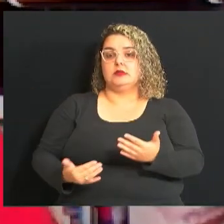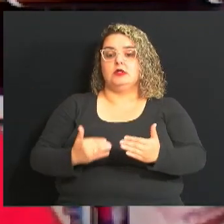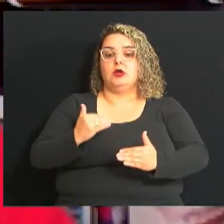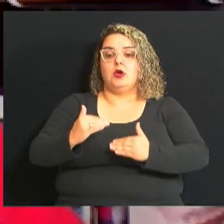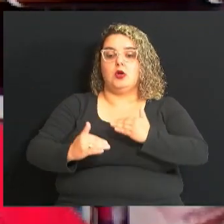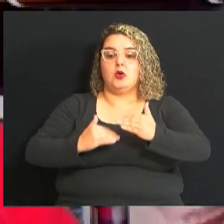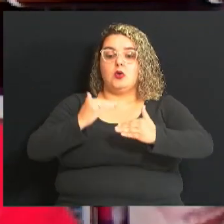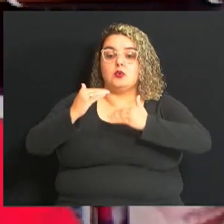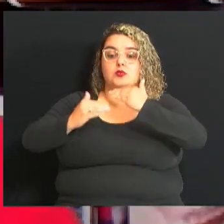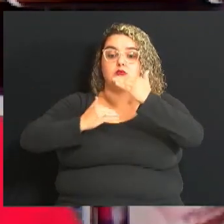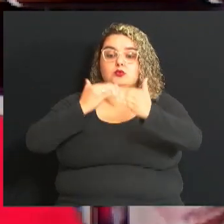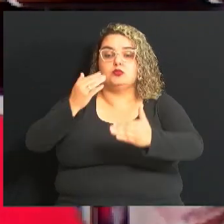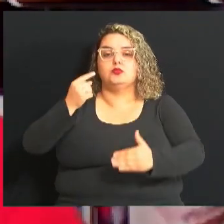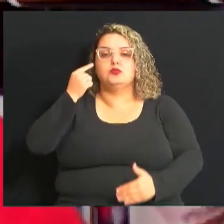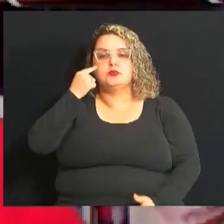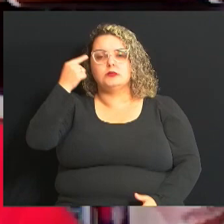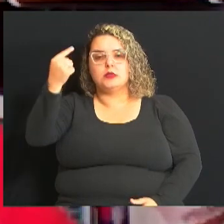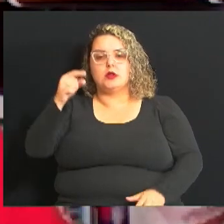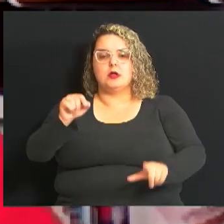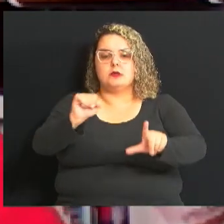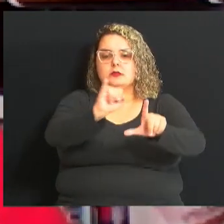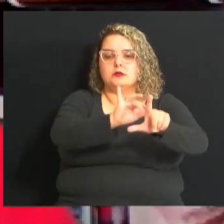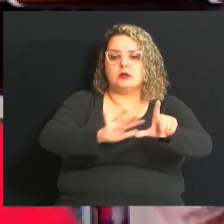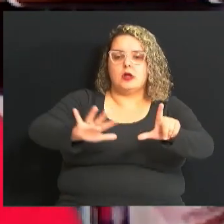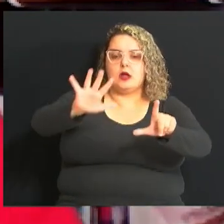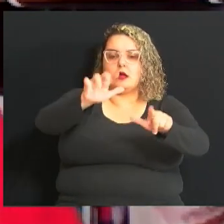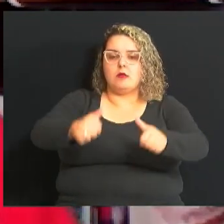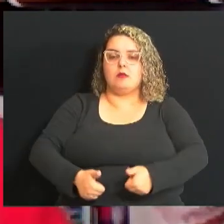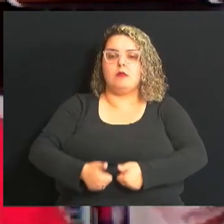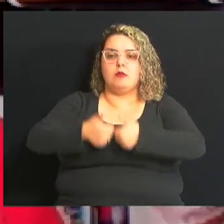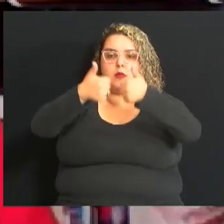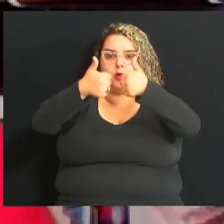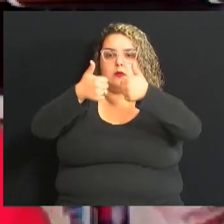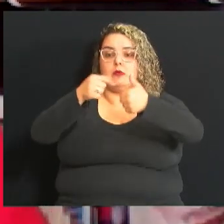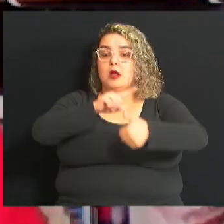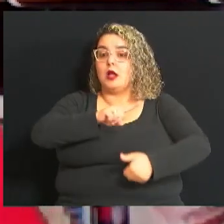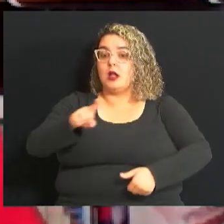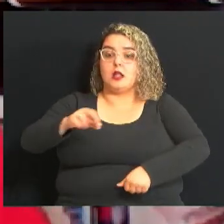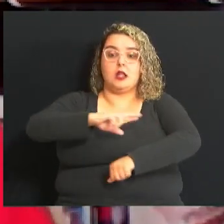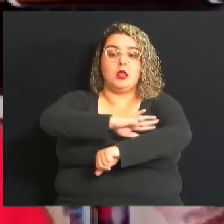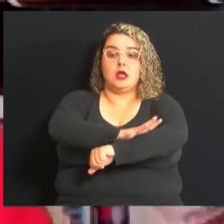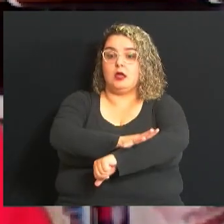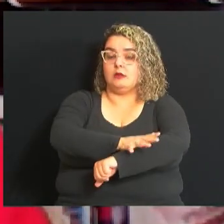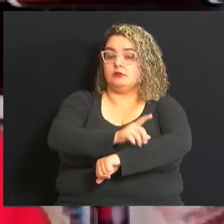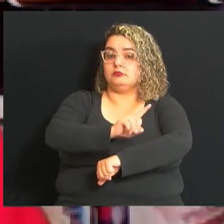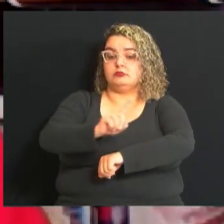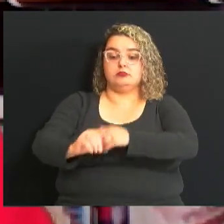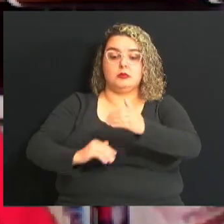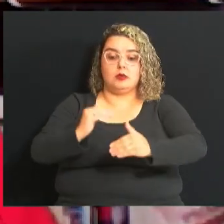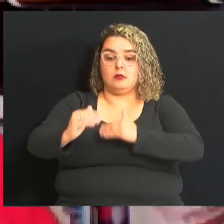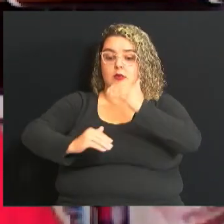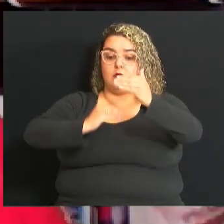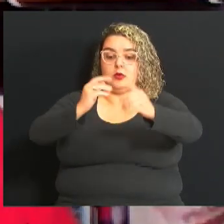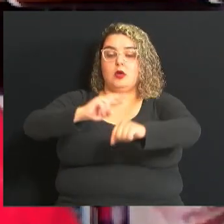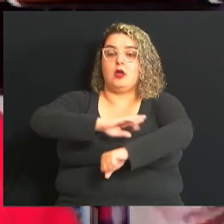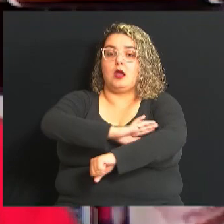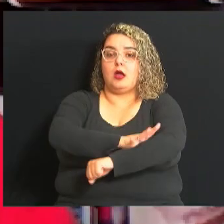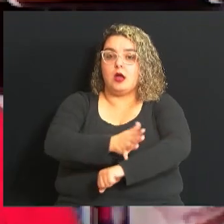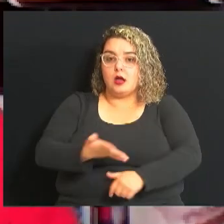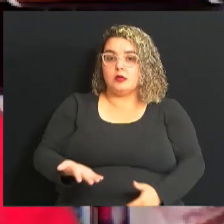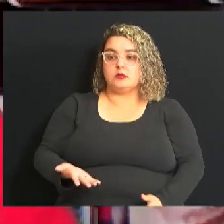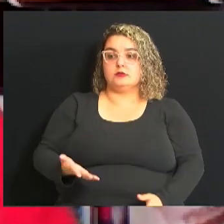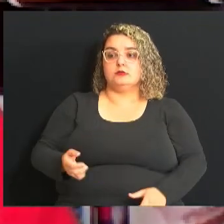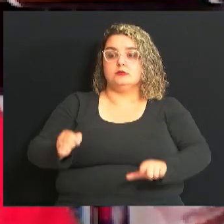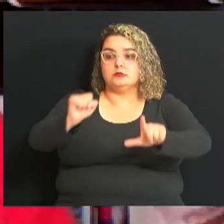construir imagens positivas, não racistas, não reproduzir o racismo nas